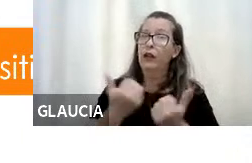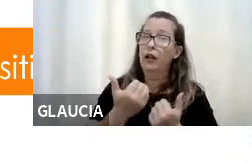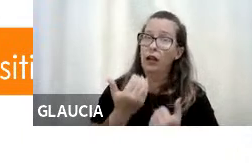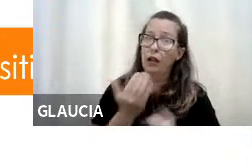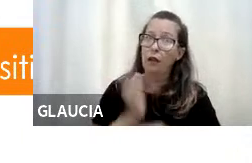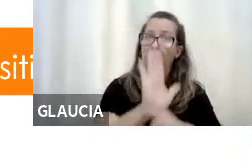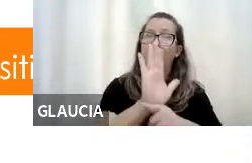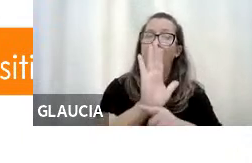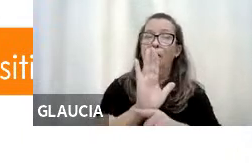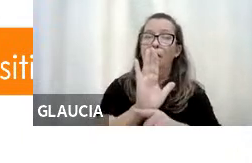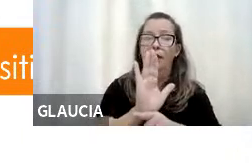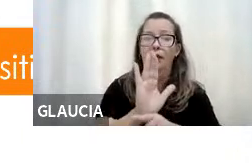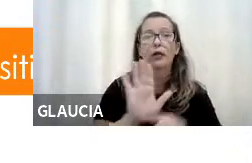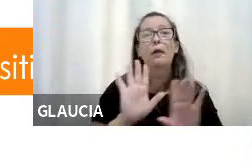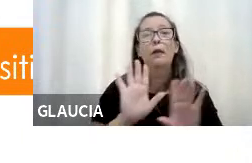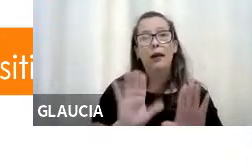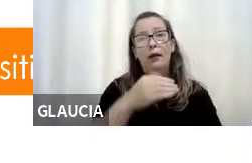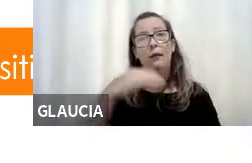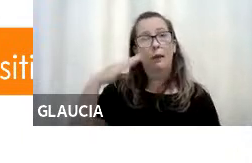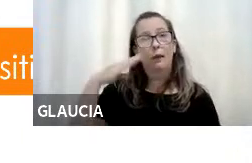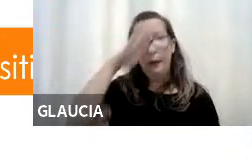o Bolsonaro e seus apoiadores,